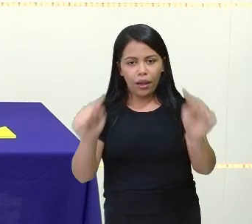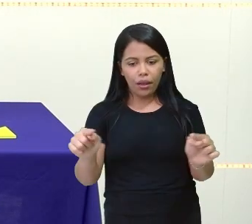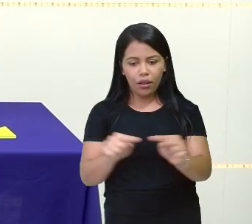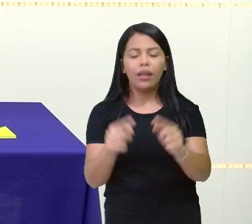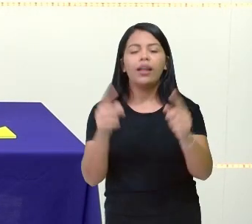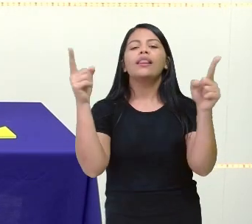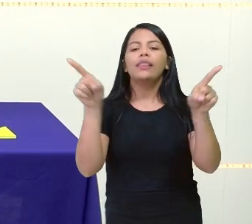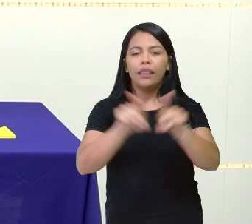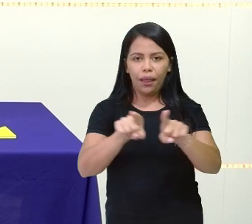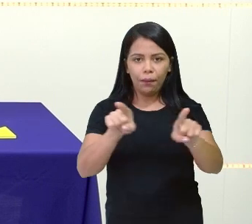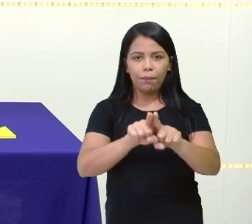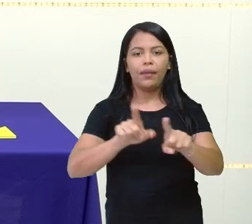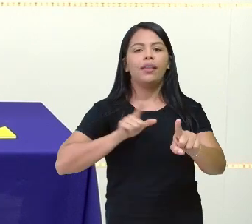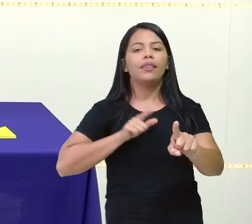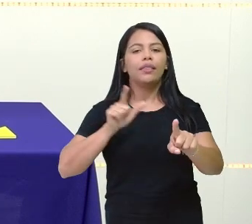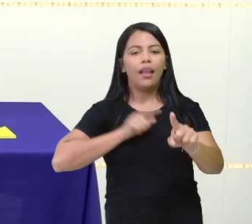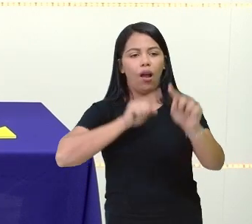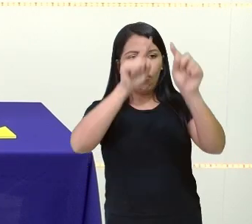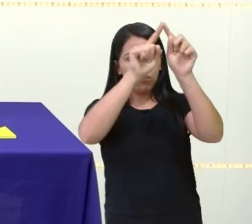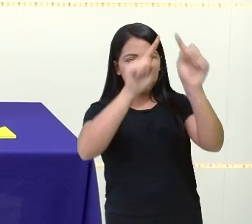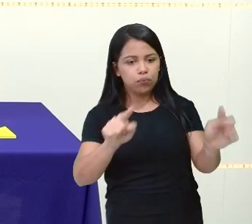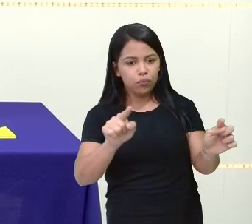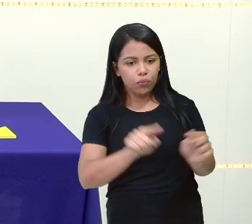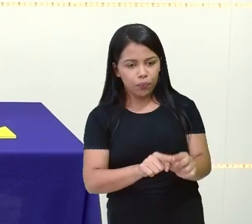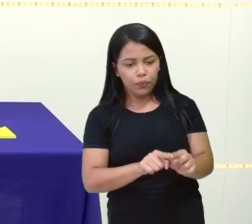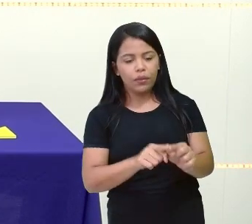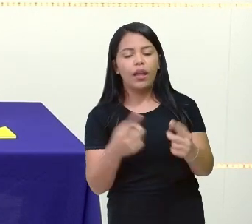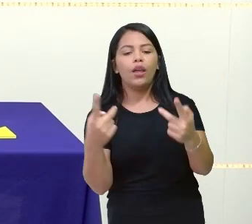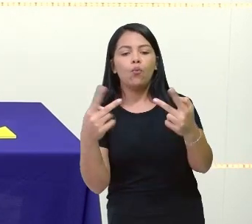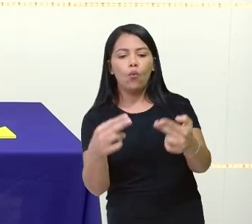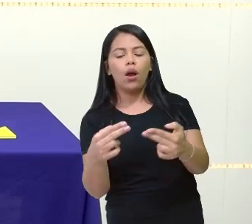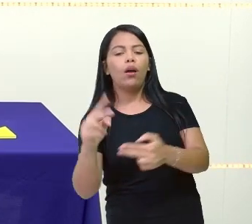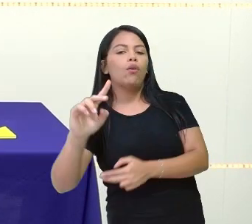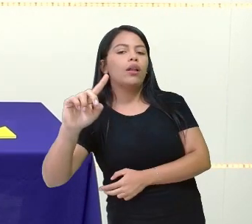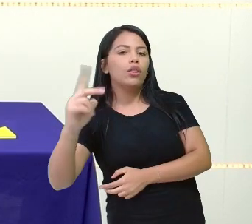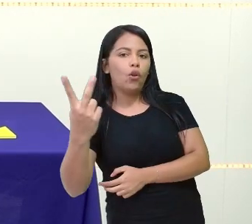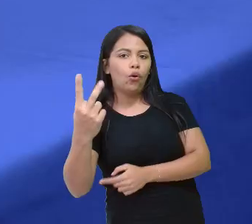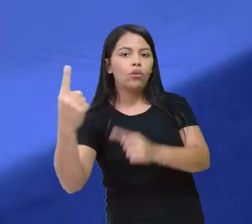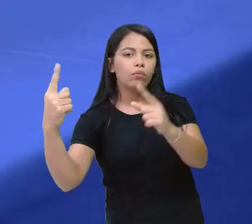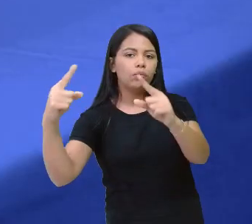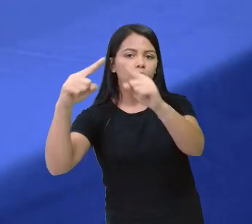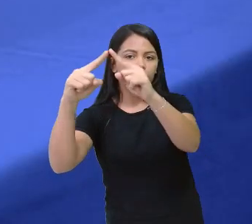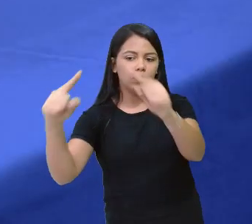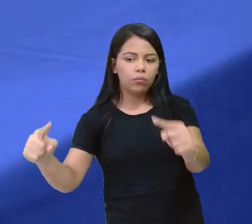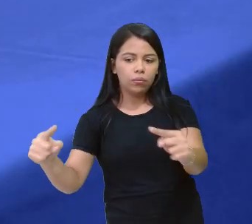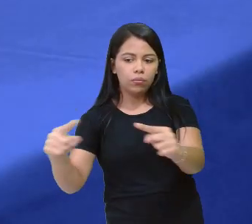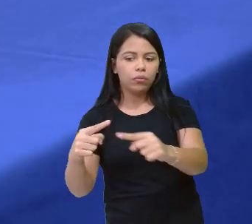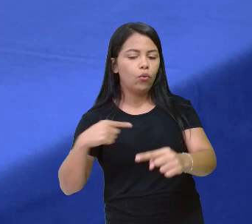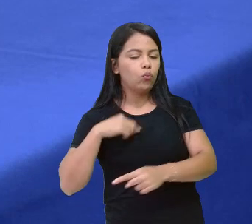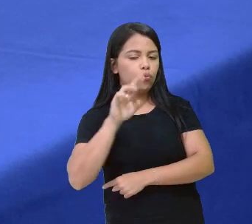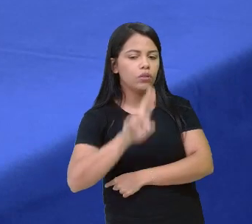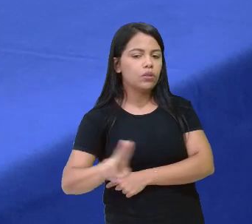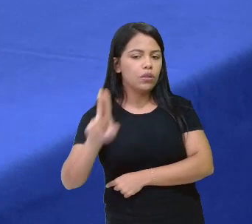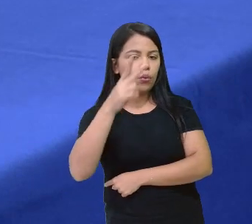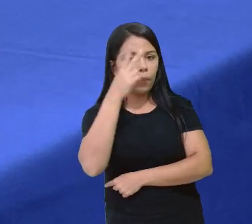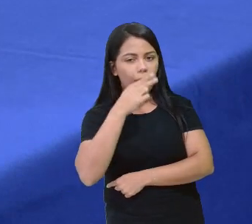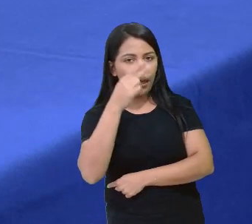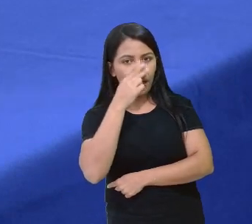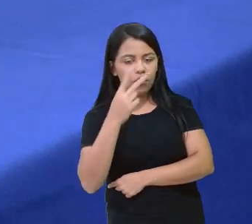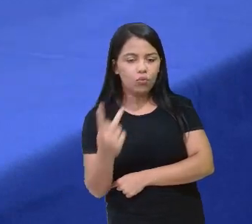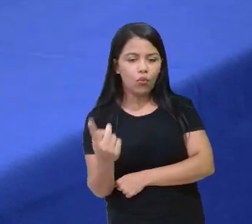tenho 2 unidades como medida de área. Eu estou utilizando o mesmo triângulo e tanto